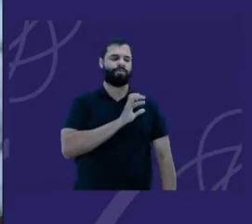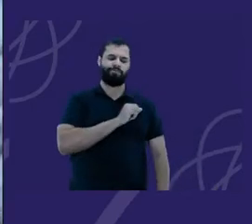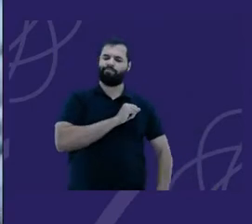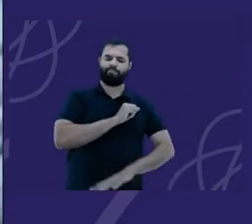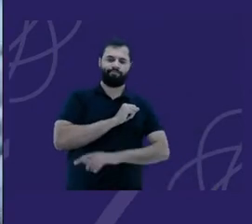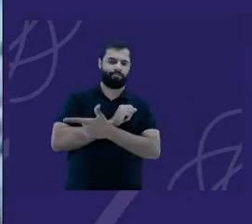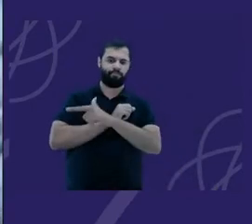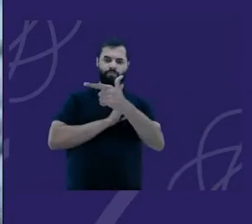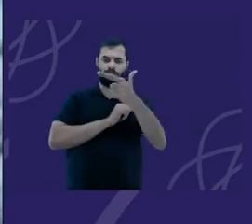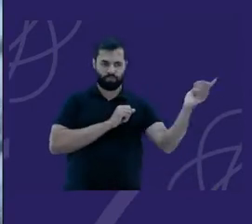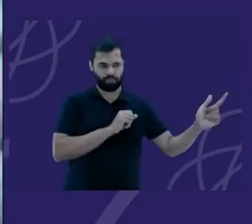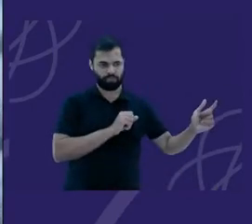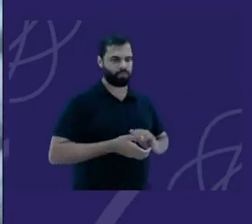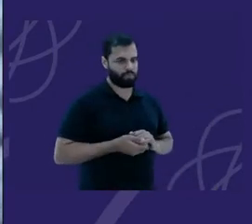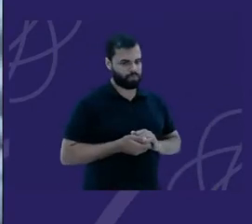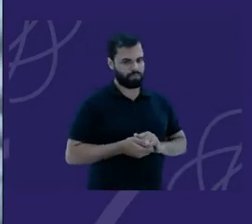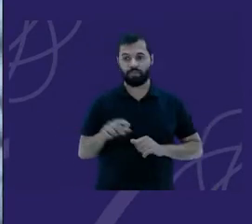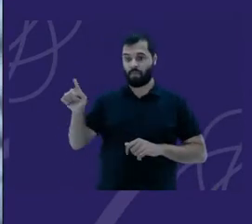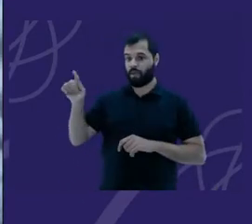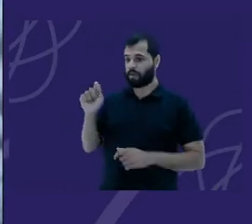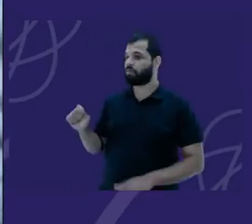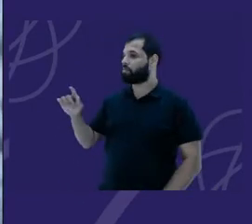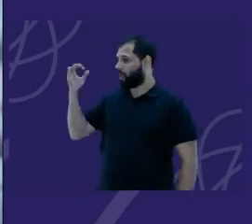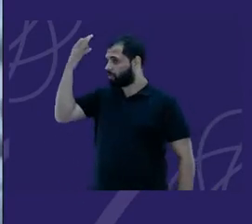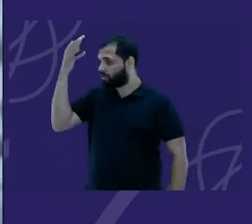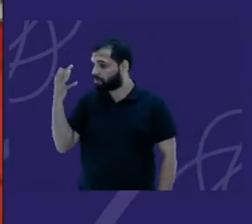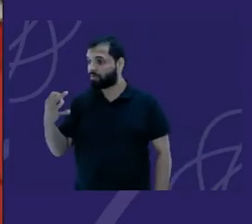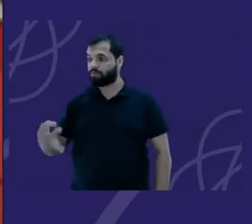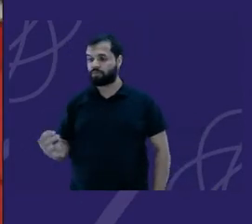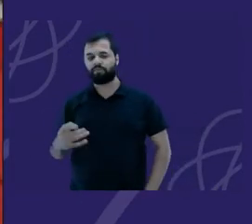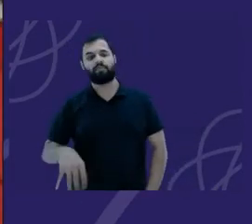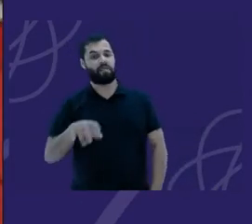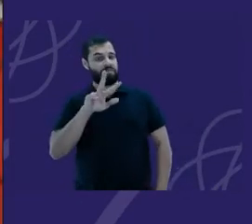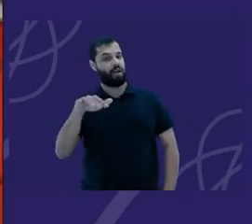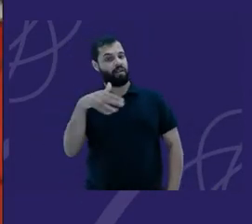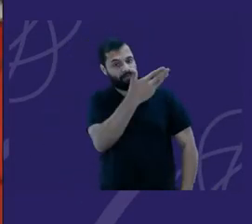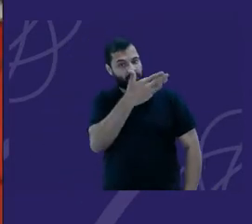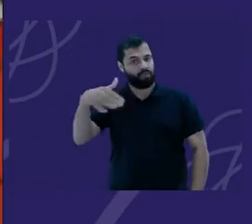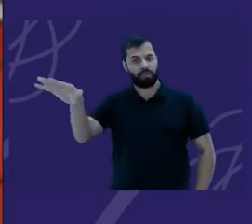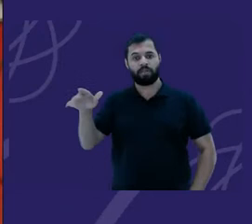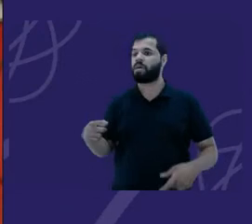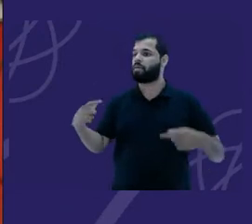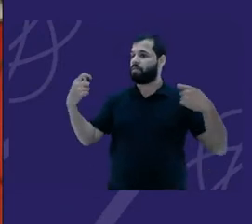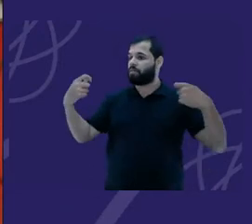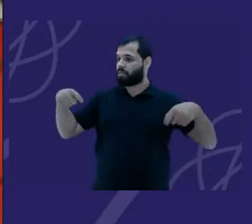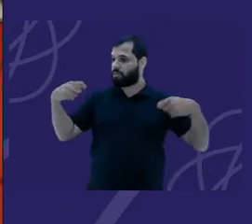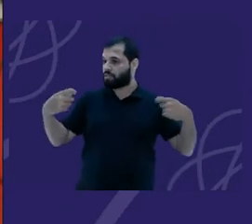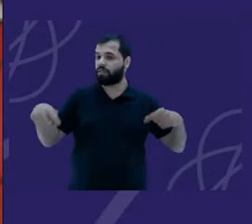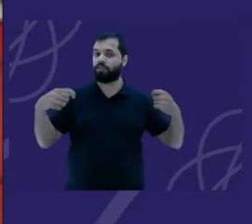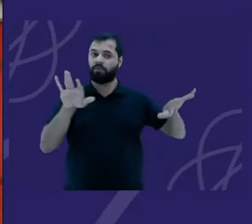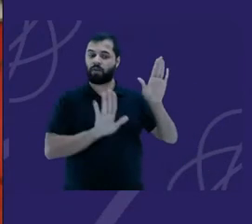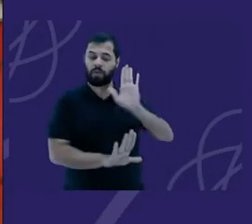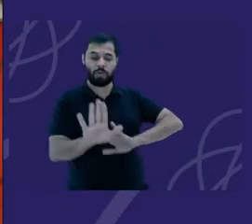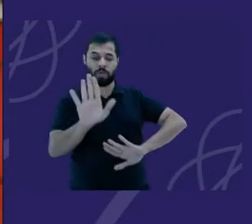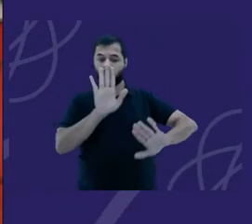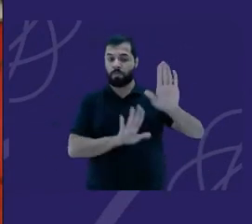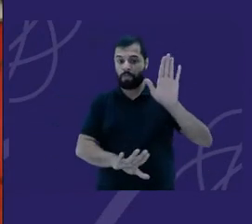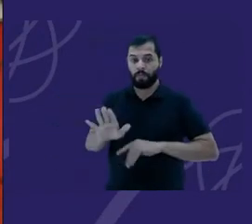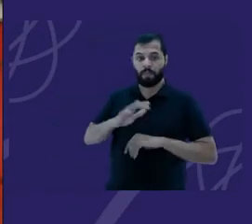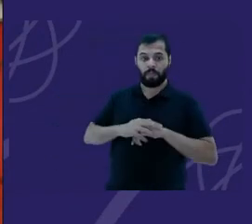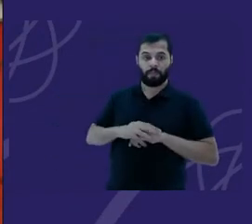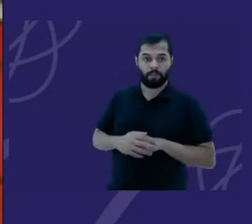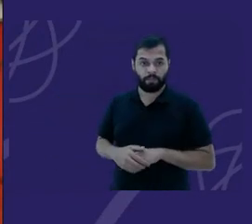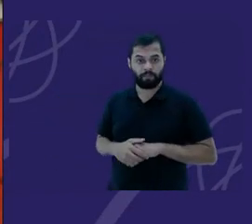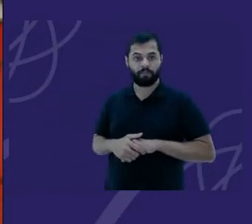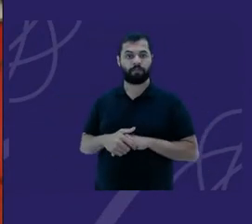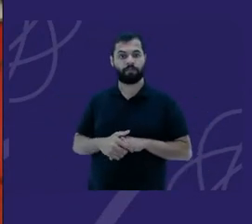Vovó tem razão, bar não vai vingar. Pro papo rolar, tem que celular ou no celular. Bem que eu